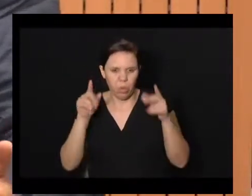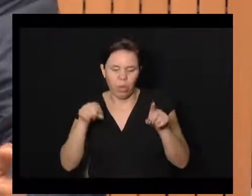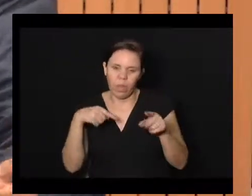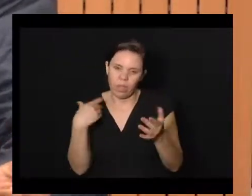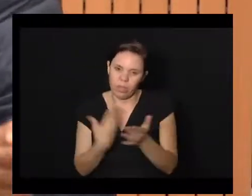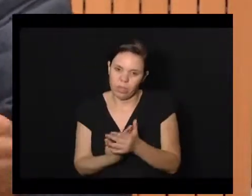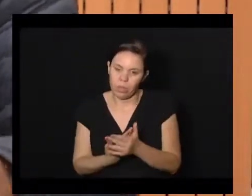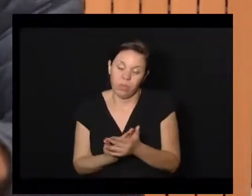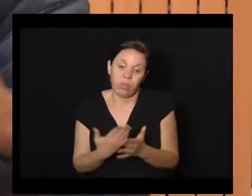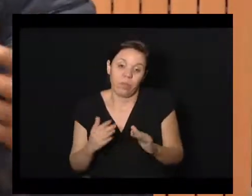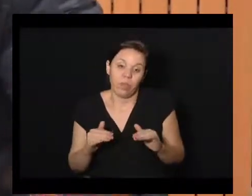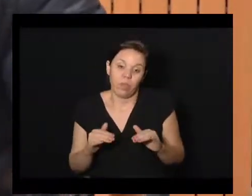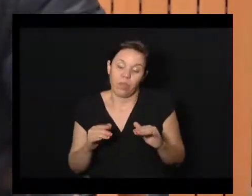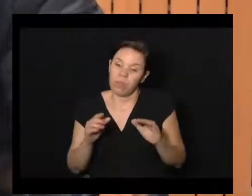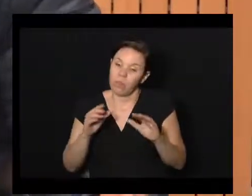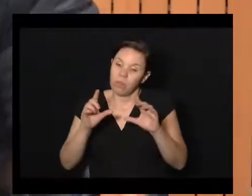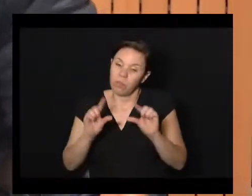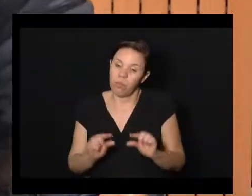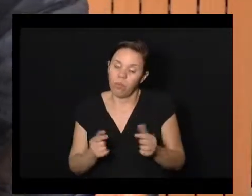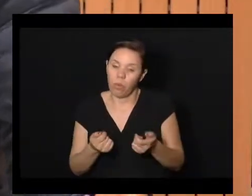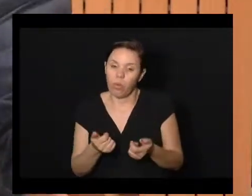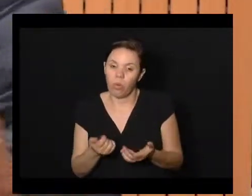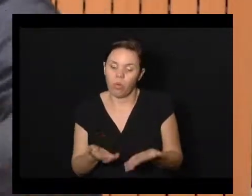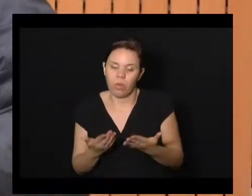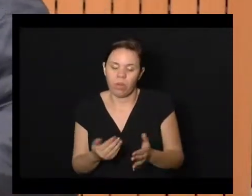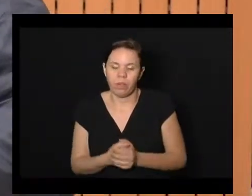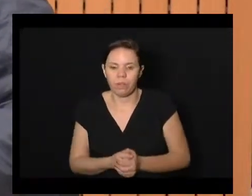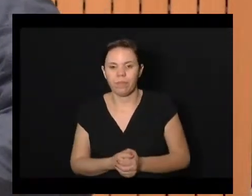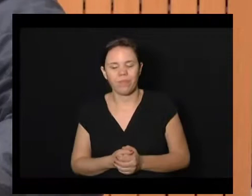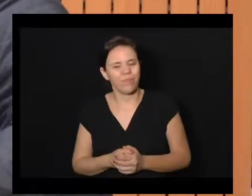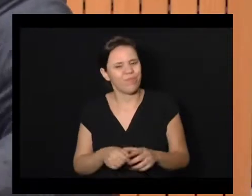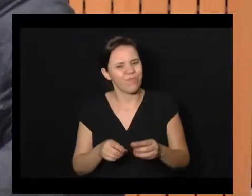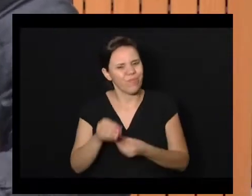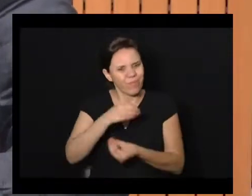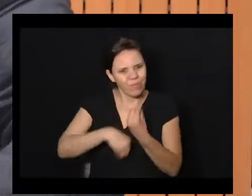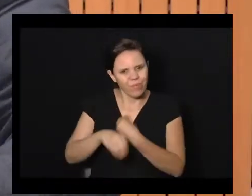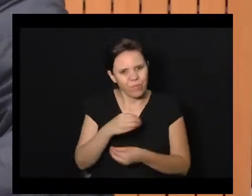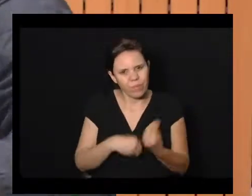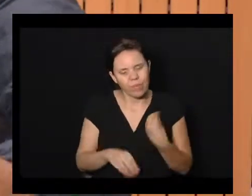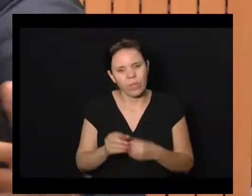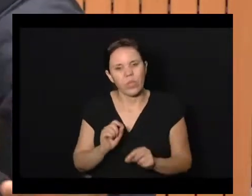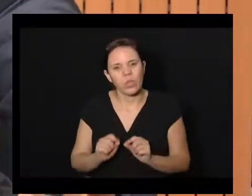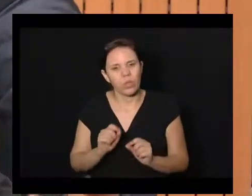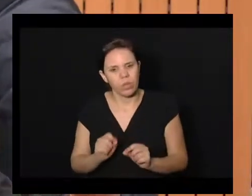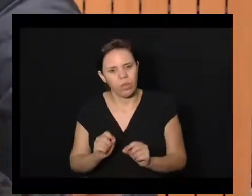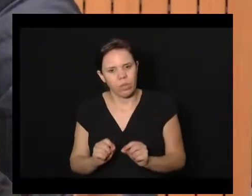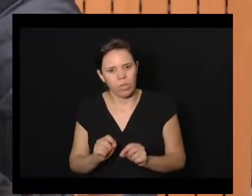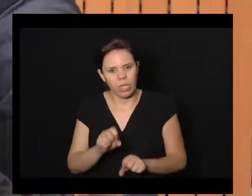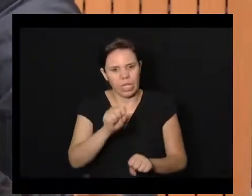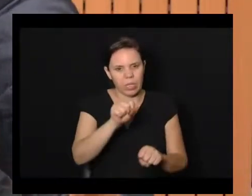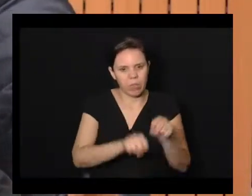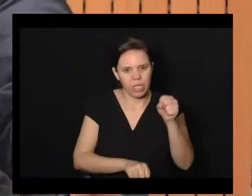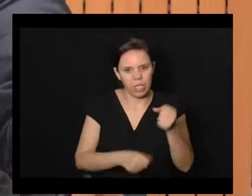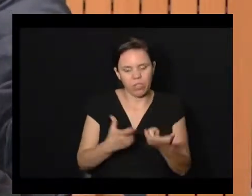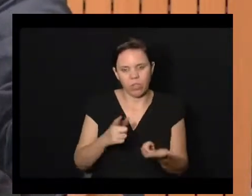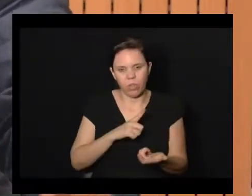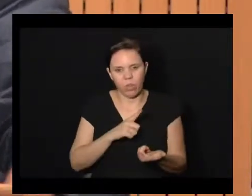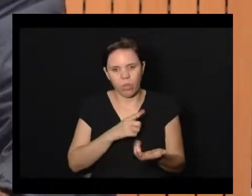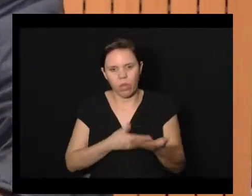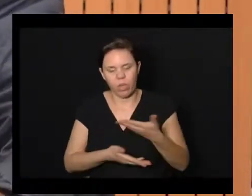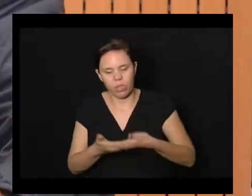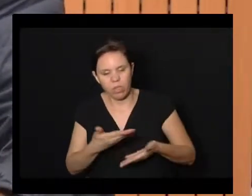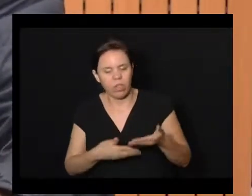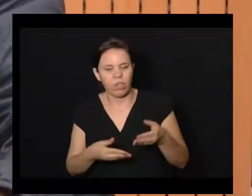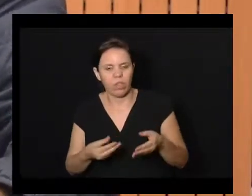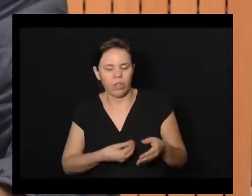agora relacionar o uso de substância com a criminalidade isso tem uma um fosso gigantesco e no caso da população de rua